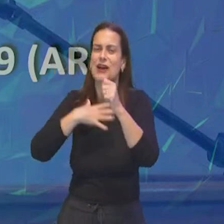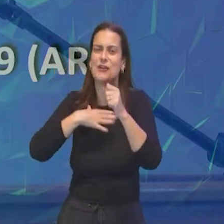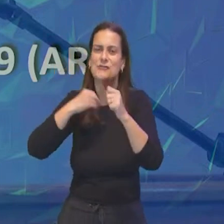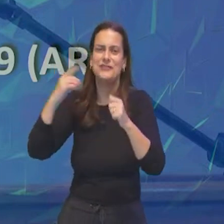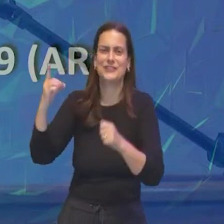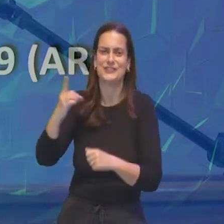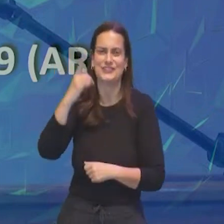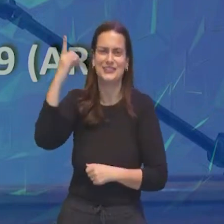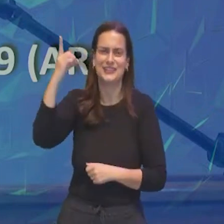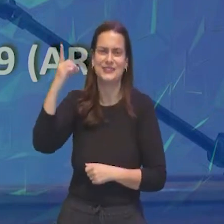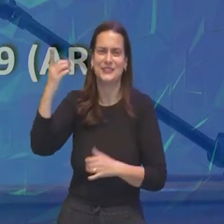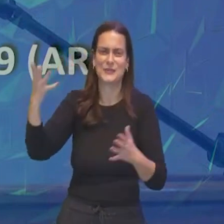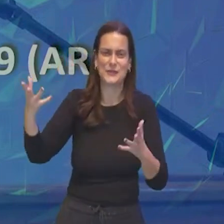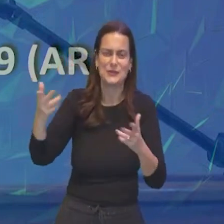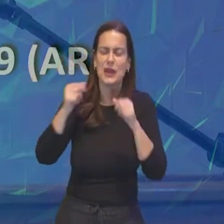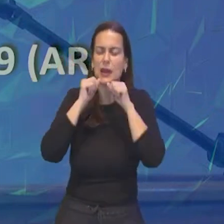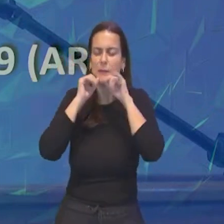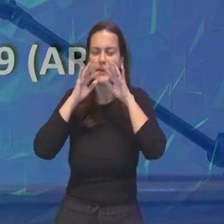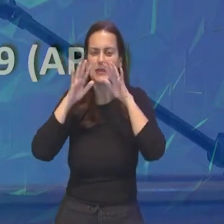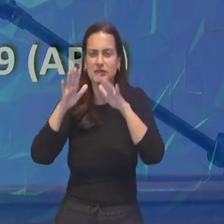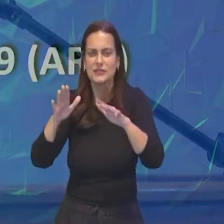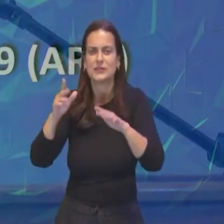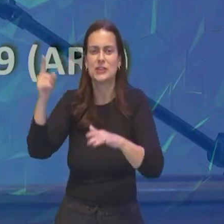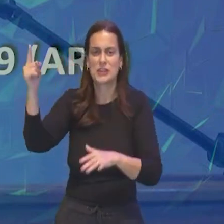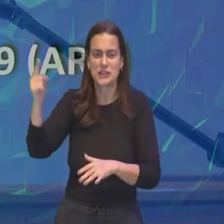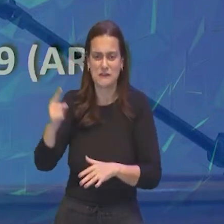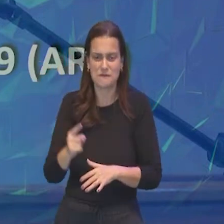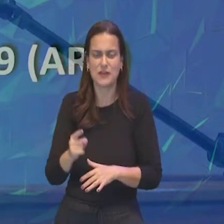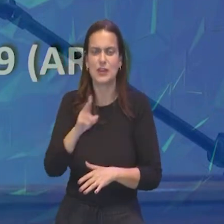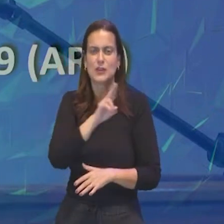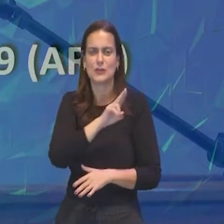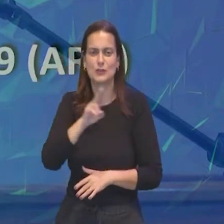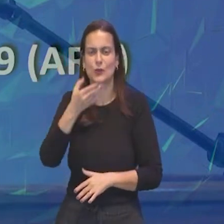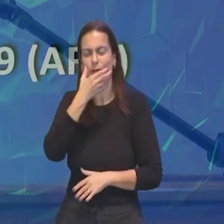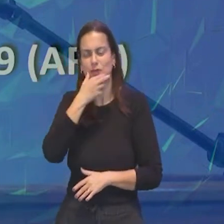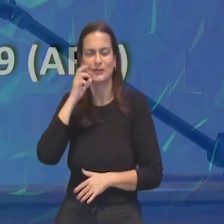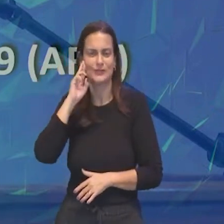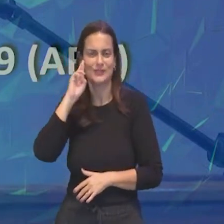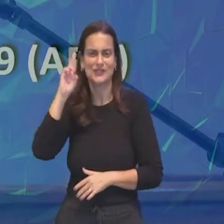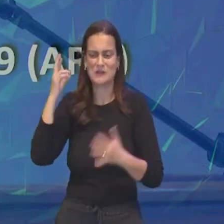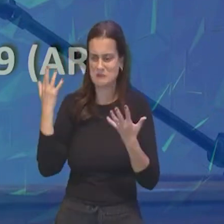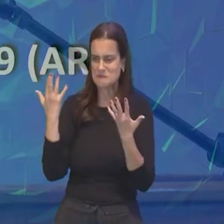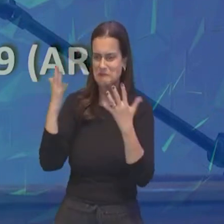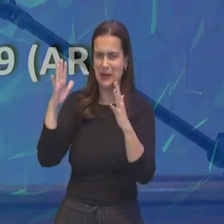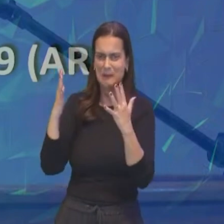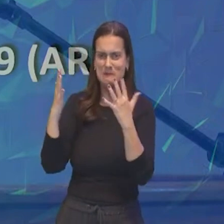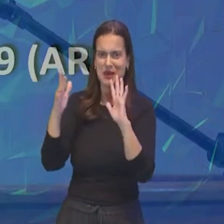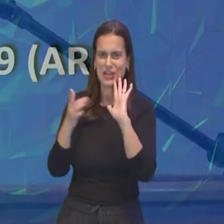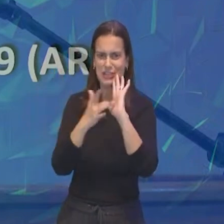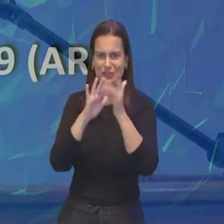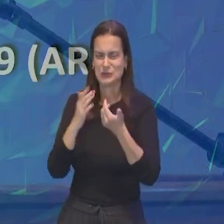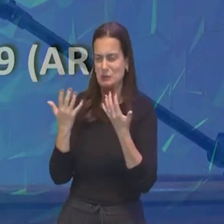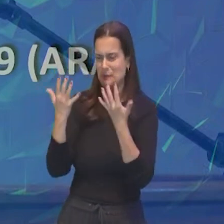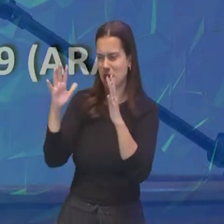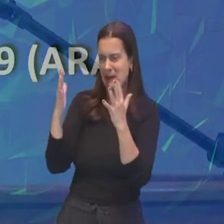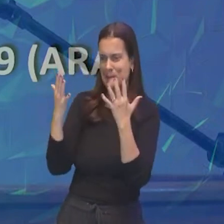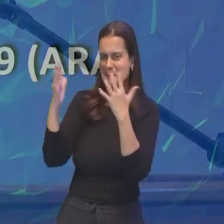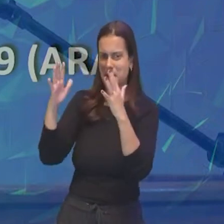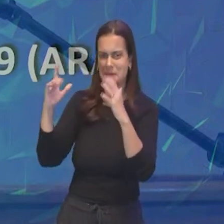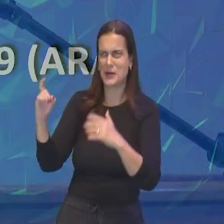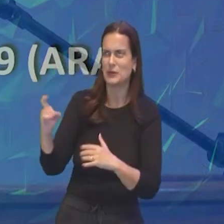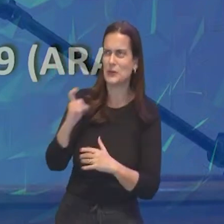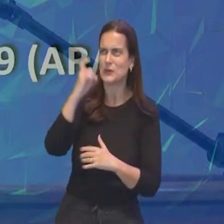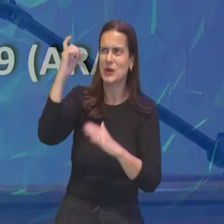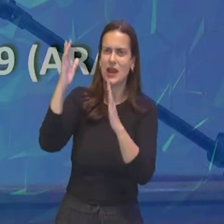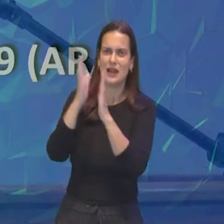Davi, bendito o que vem em nome do Senhor, Hosana nas maiores